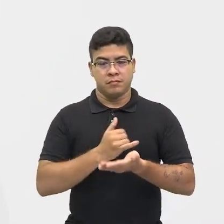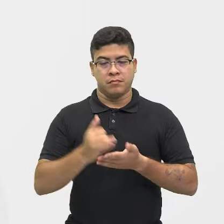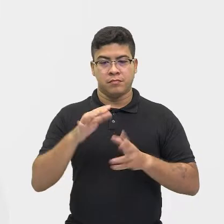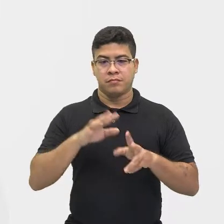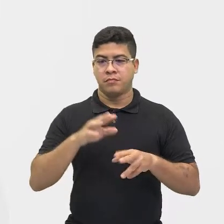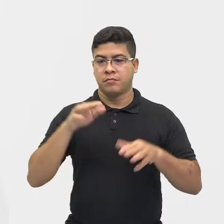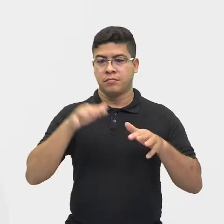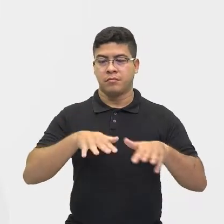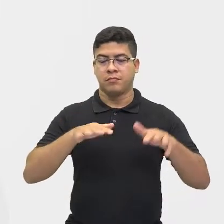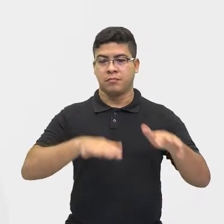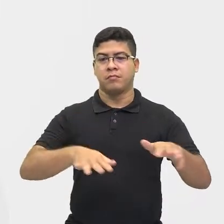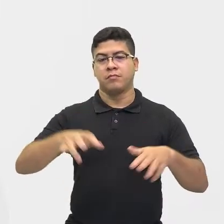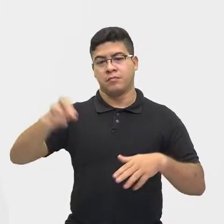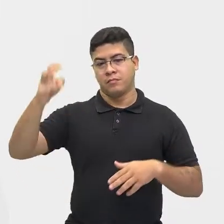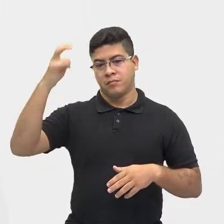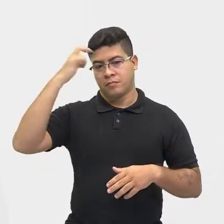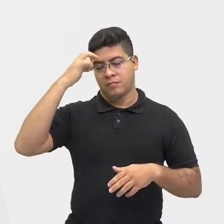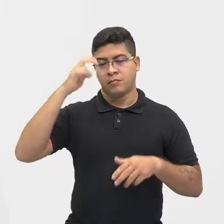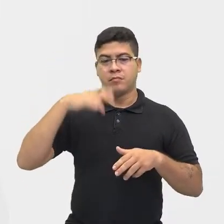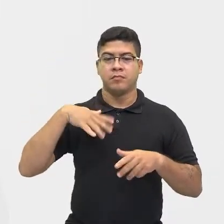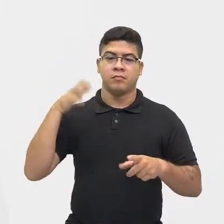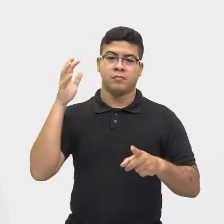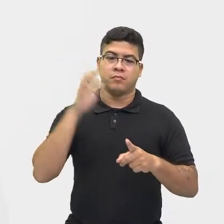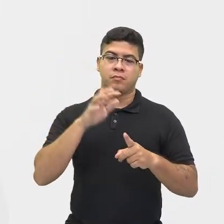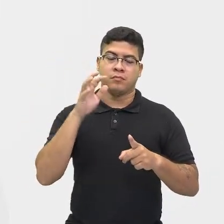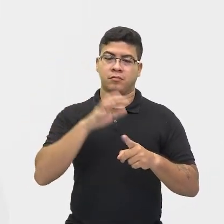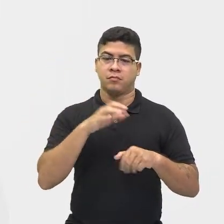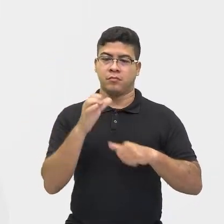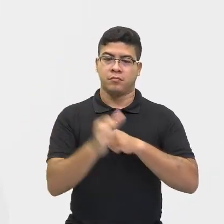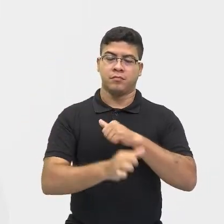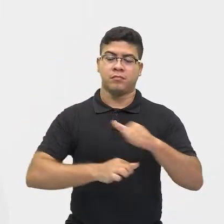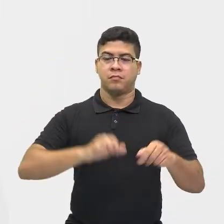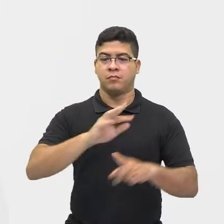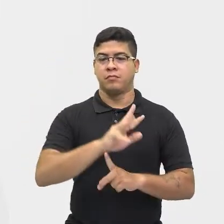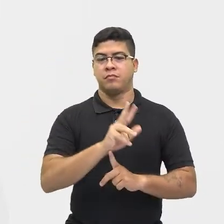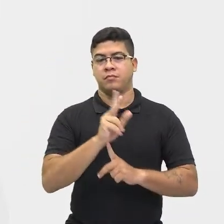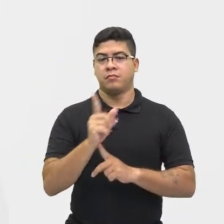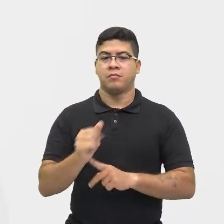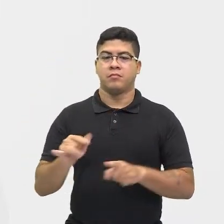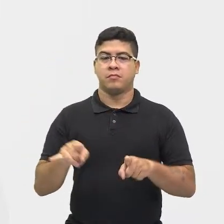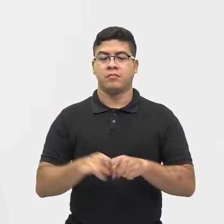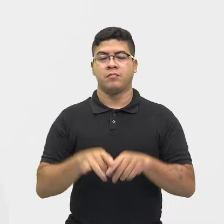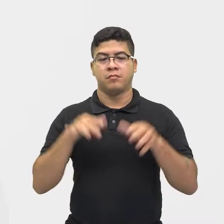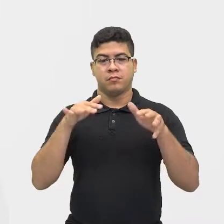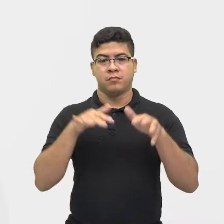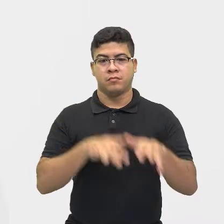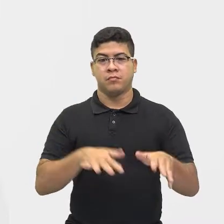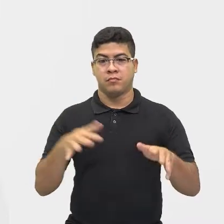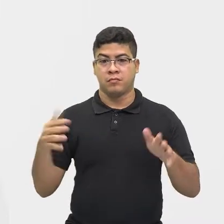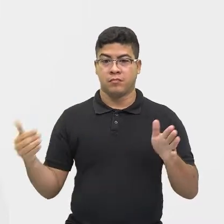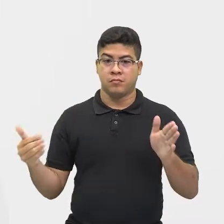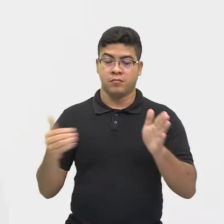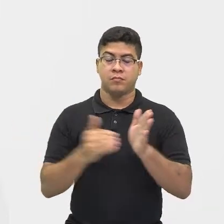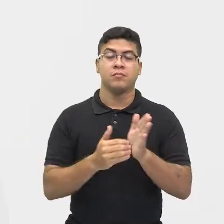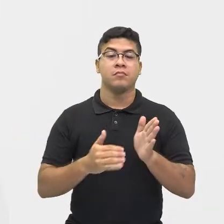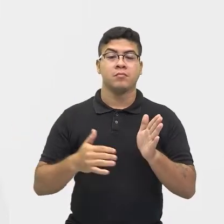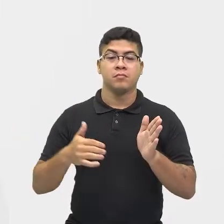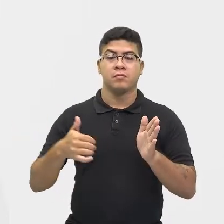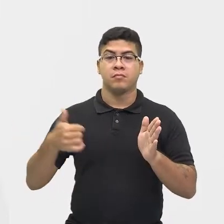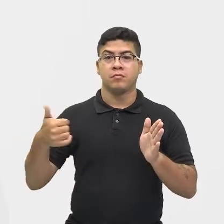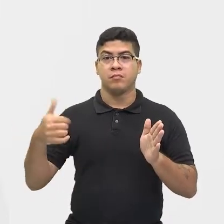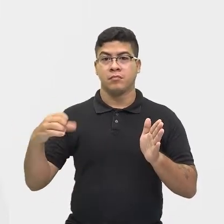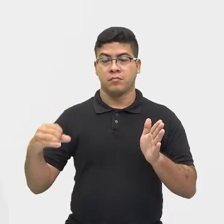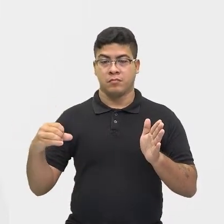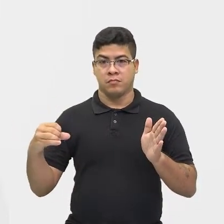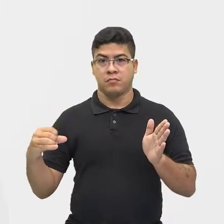Introdução aos movimentos culturais que influenciaram as renovações artísticas na passagem do século XIX para o